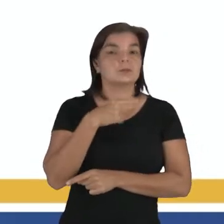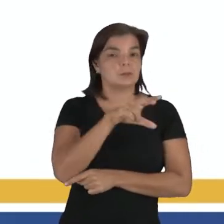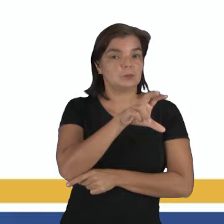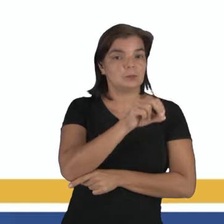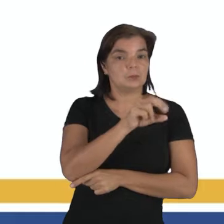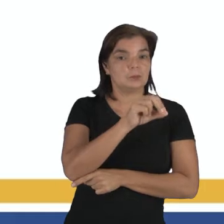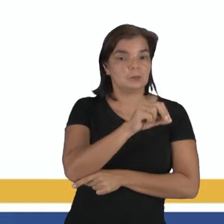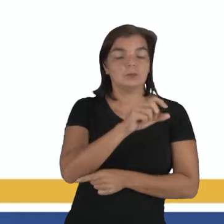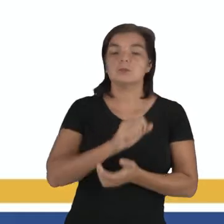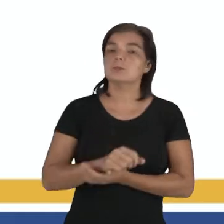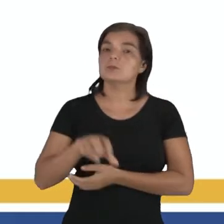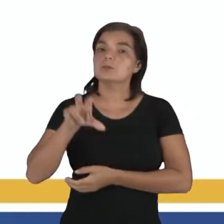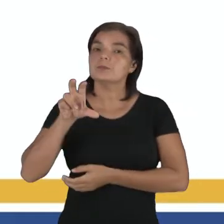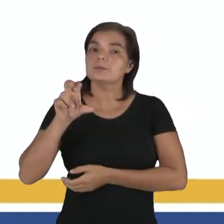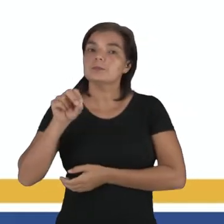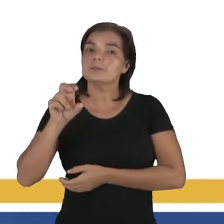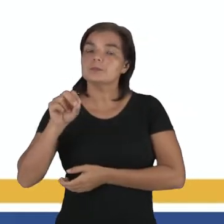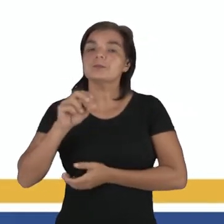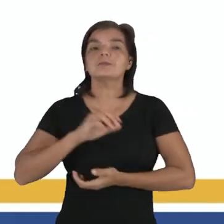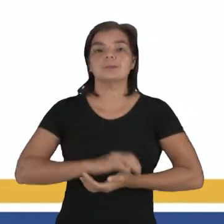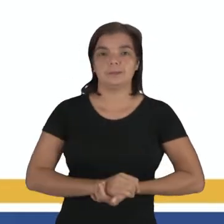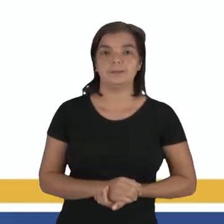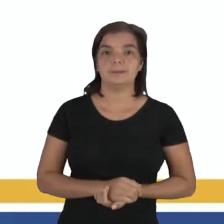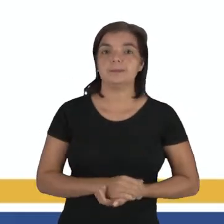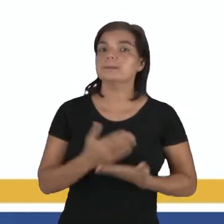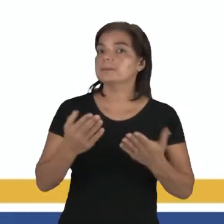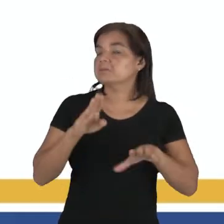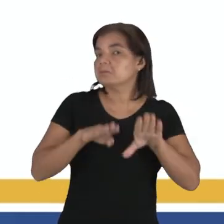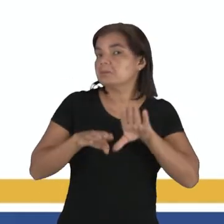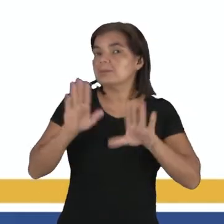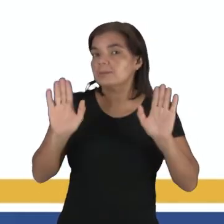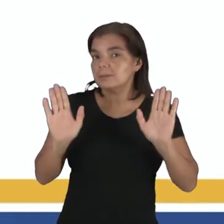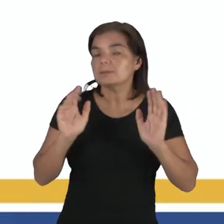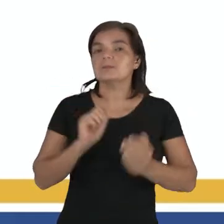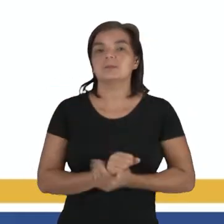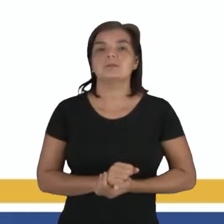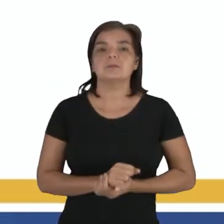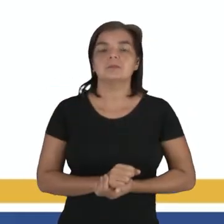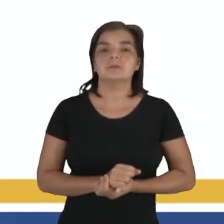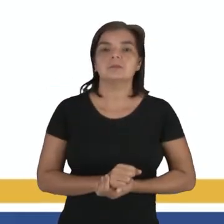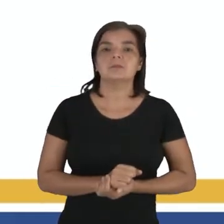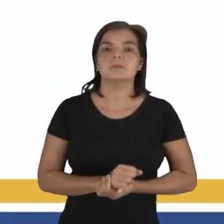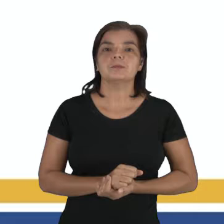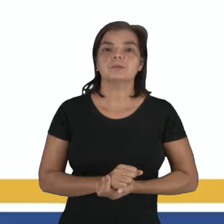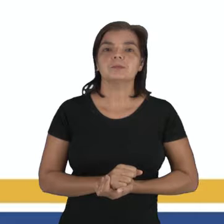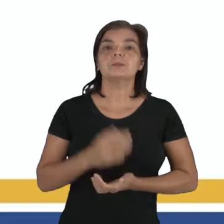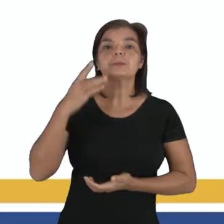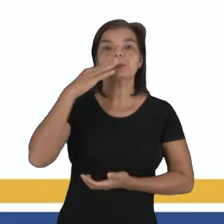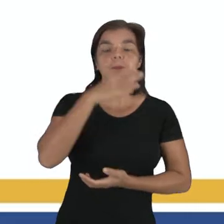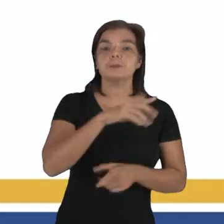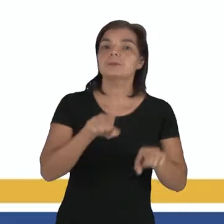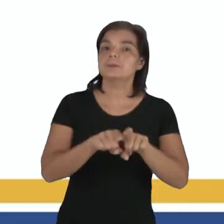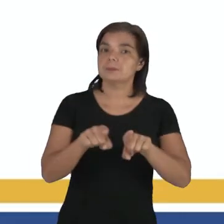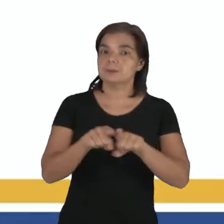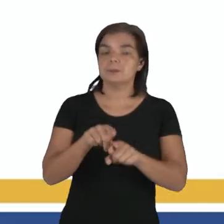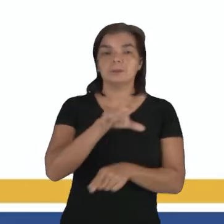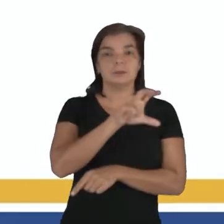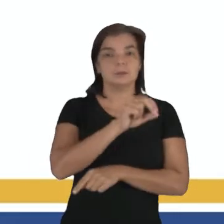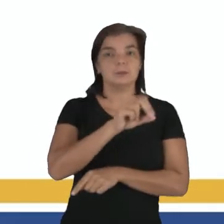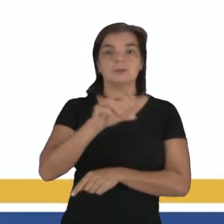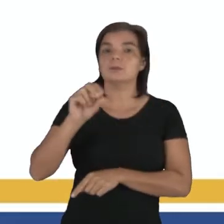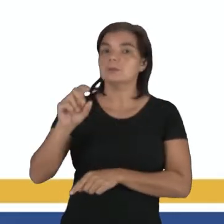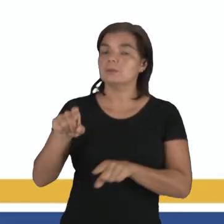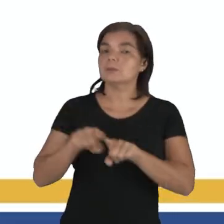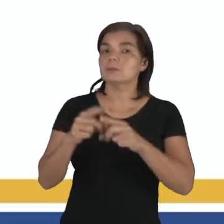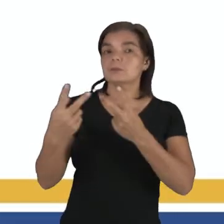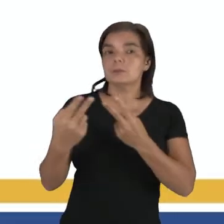ver que tem 50 graus e também 50 graus, independentemente da unidade aí para a temperatura. Mas tem 50 graus, ou